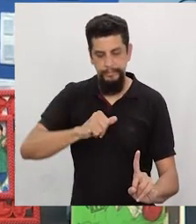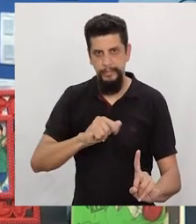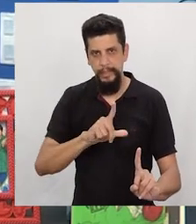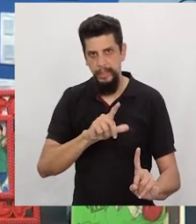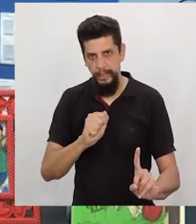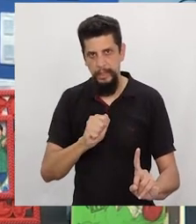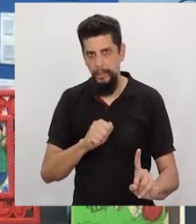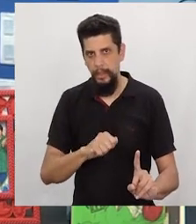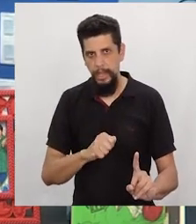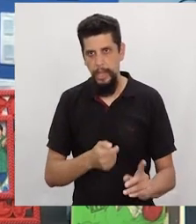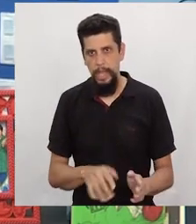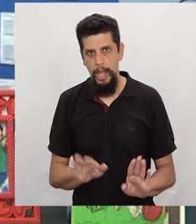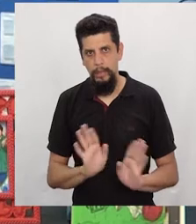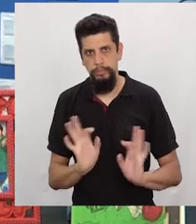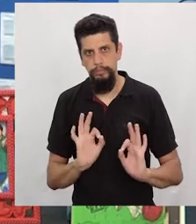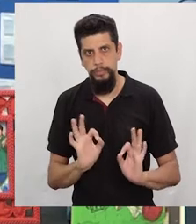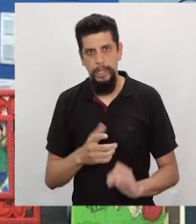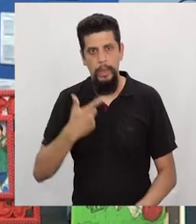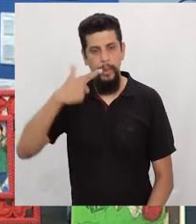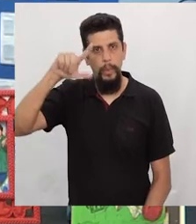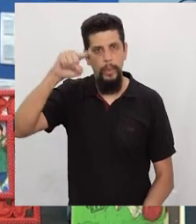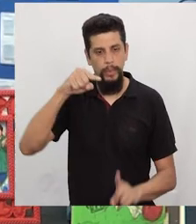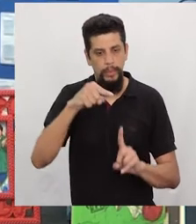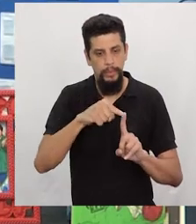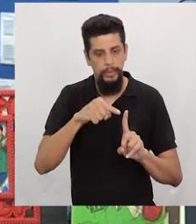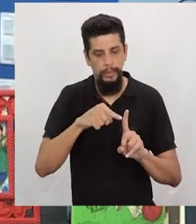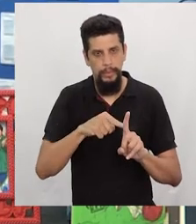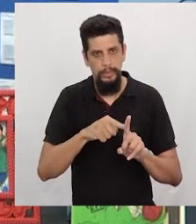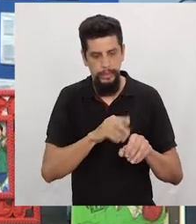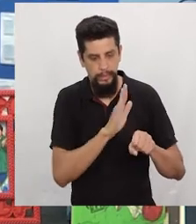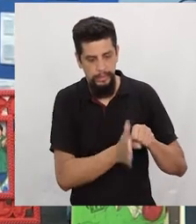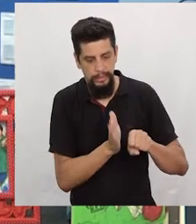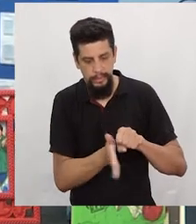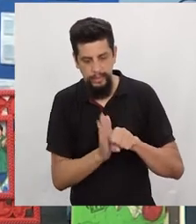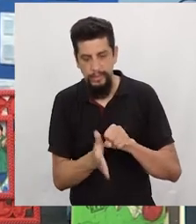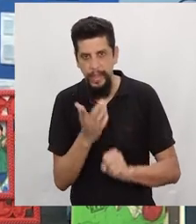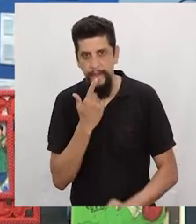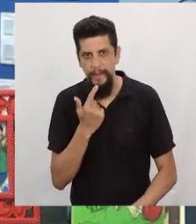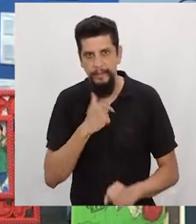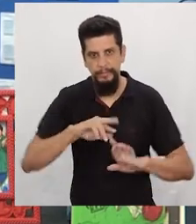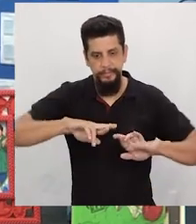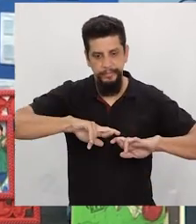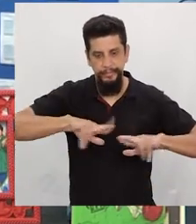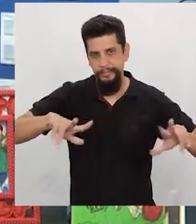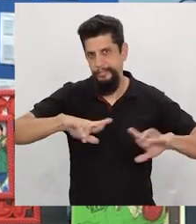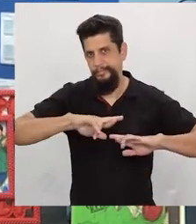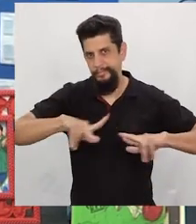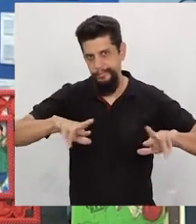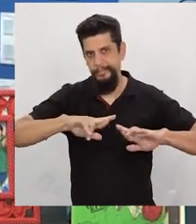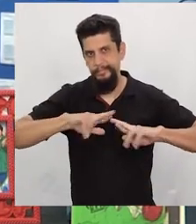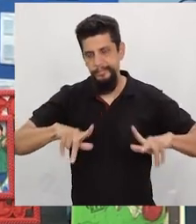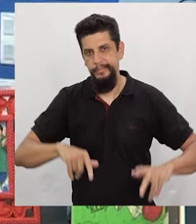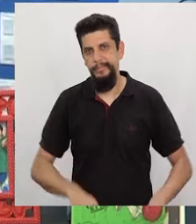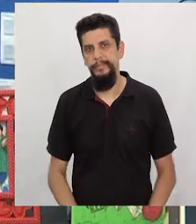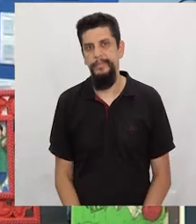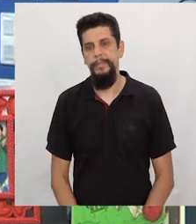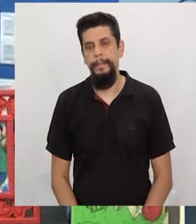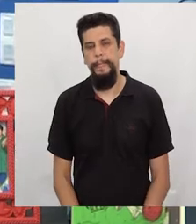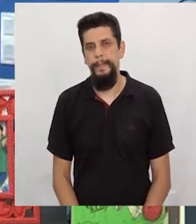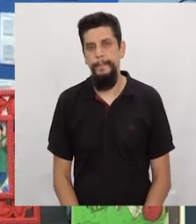o Carlos Eduardo estava com outros tipos de tomate, não eram bem aqueles tomates que eles tinham plantado ali na